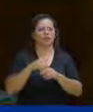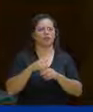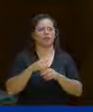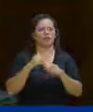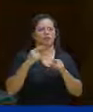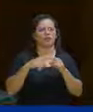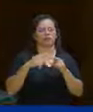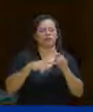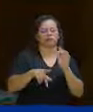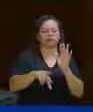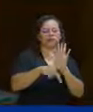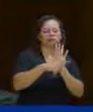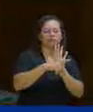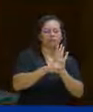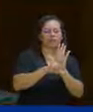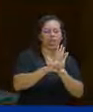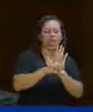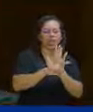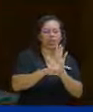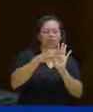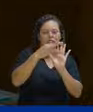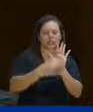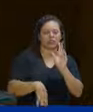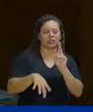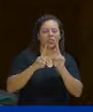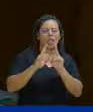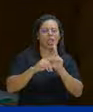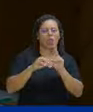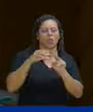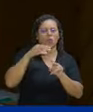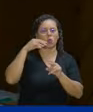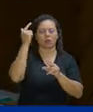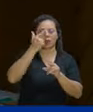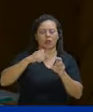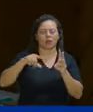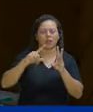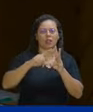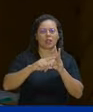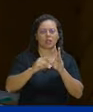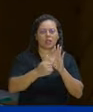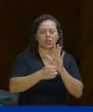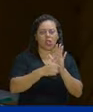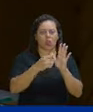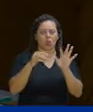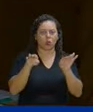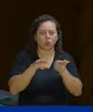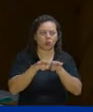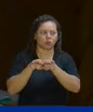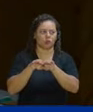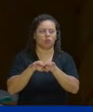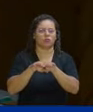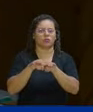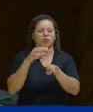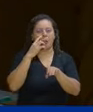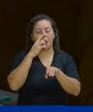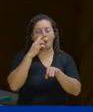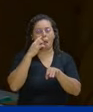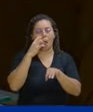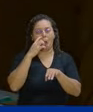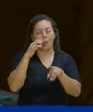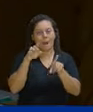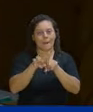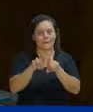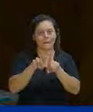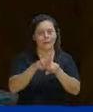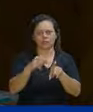da razoabilidade, da transparência, da economicidade e da moralidade. Do mesmo modo, também não se pode